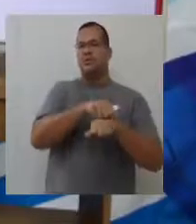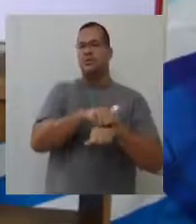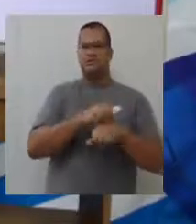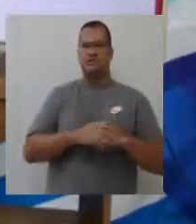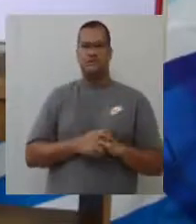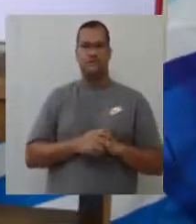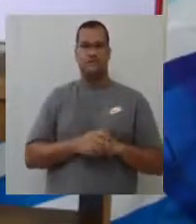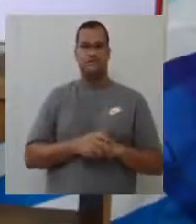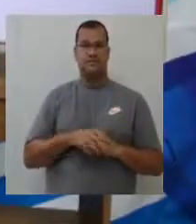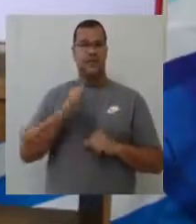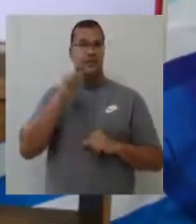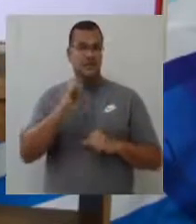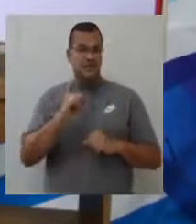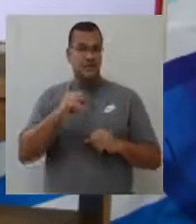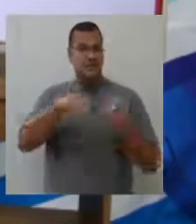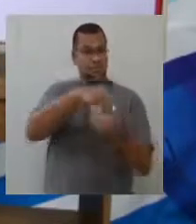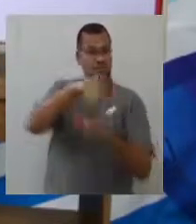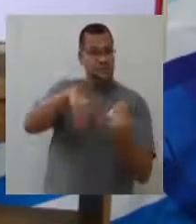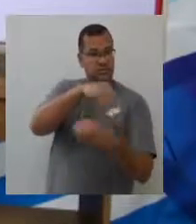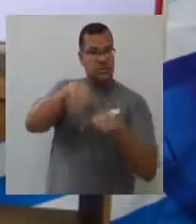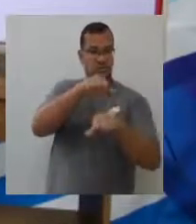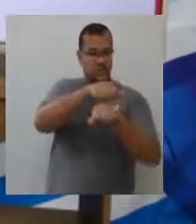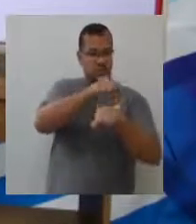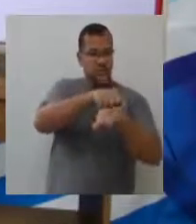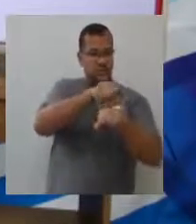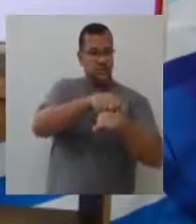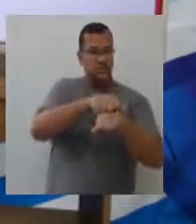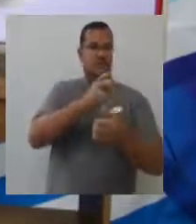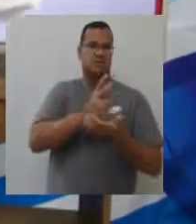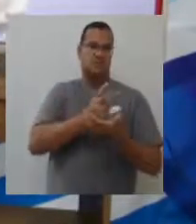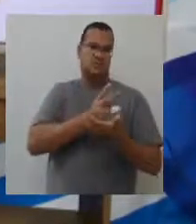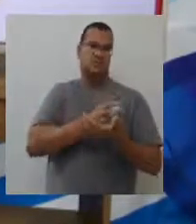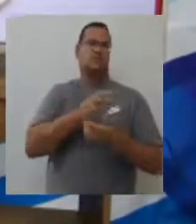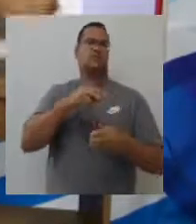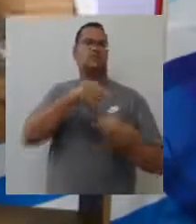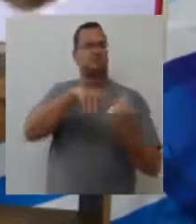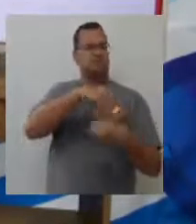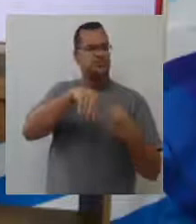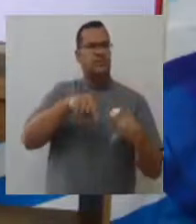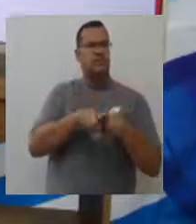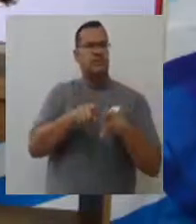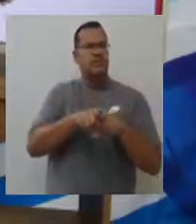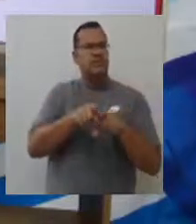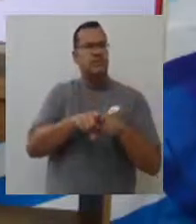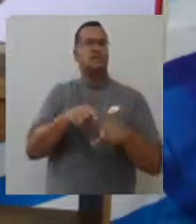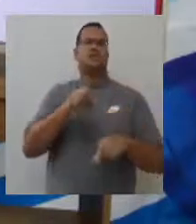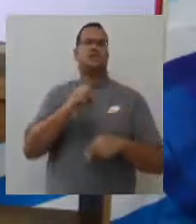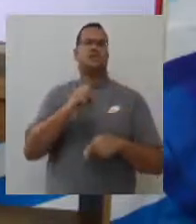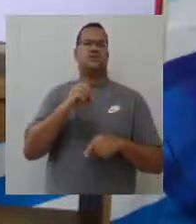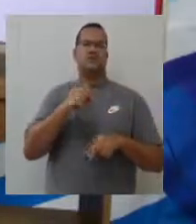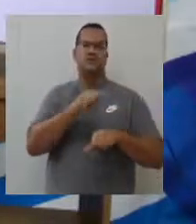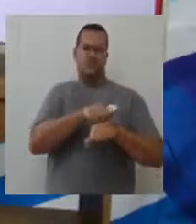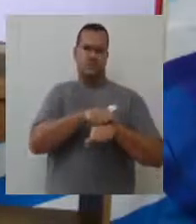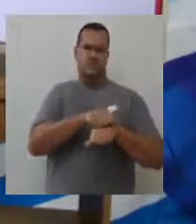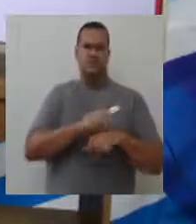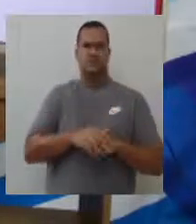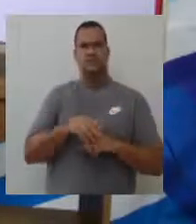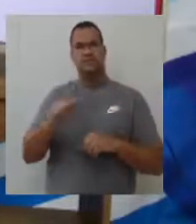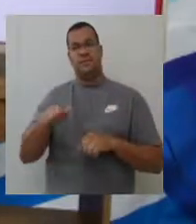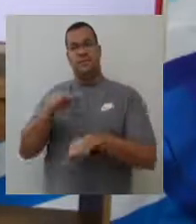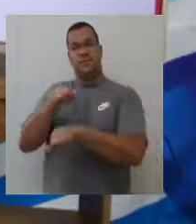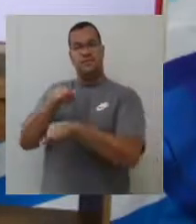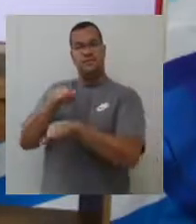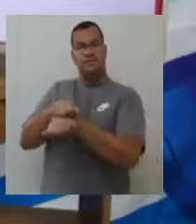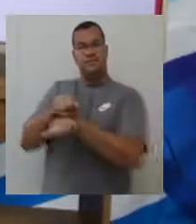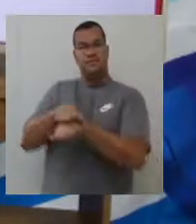certo? Então, uma solução sólida, o solvente é sempre sólido. Agora, o soluto pode ser sólido,